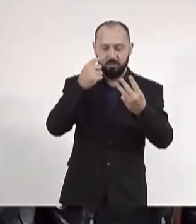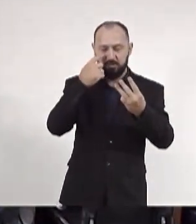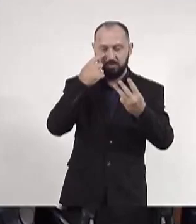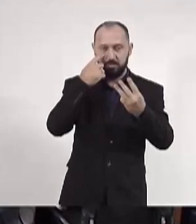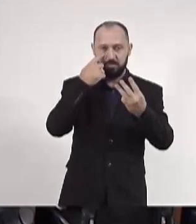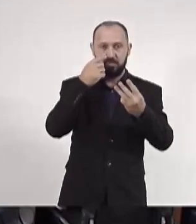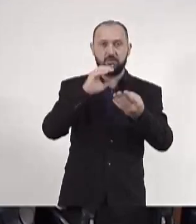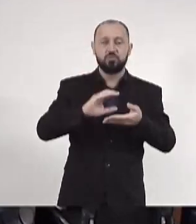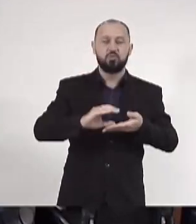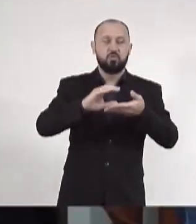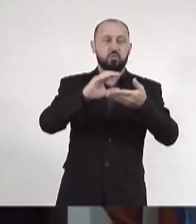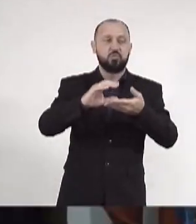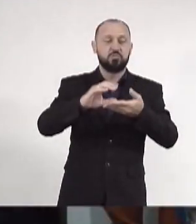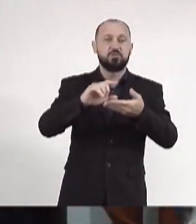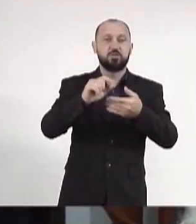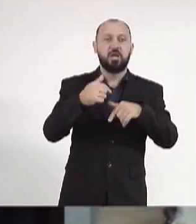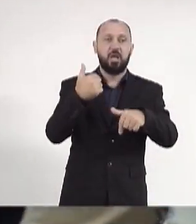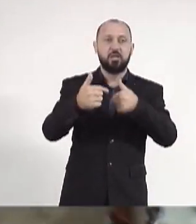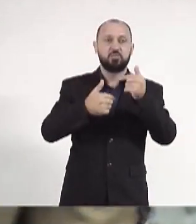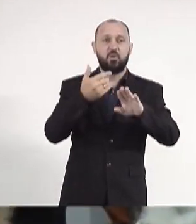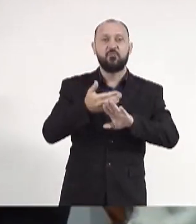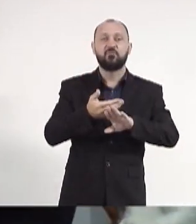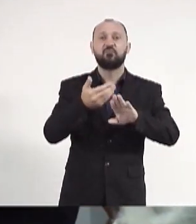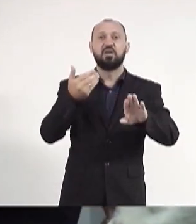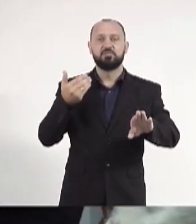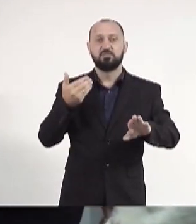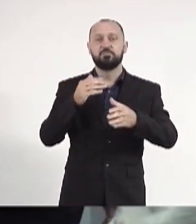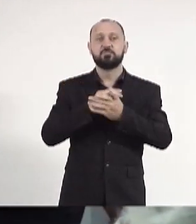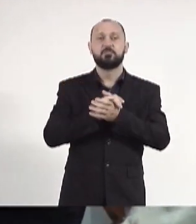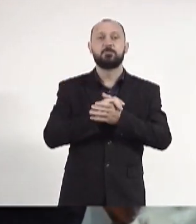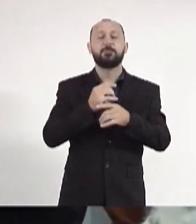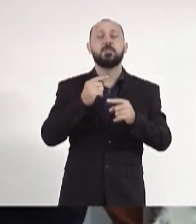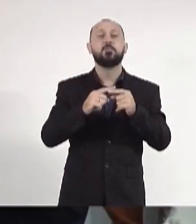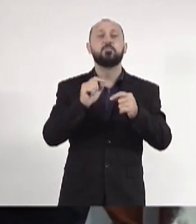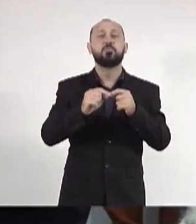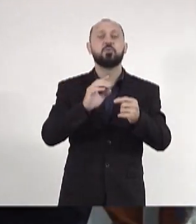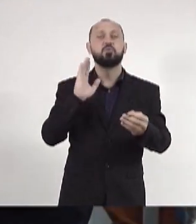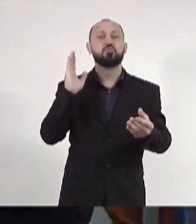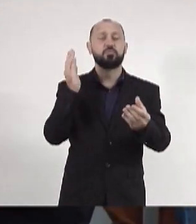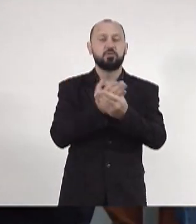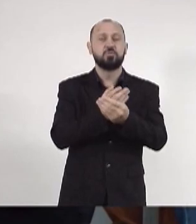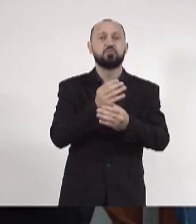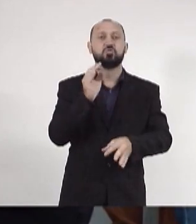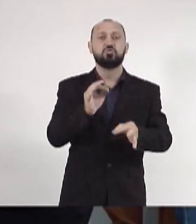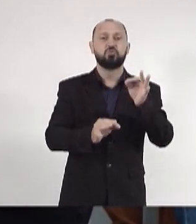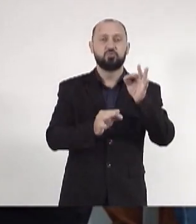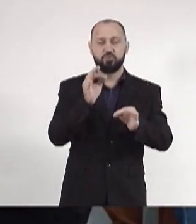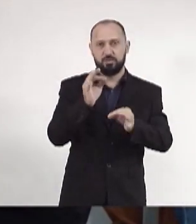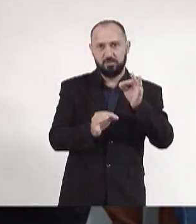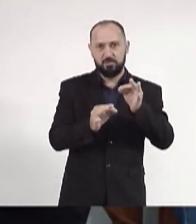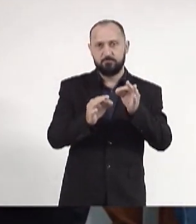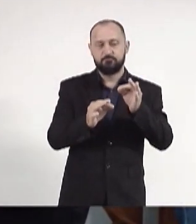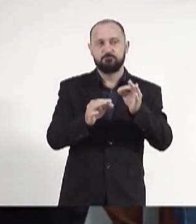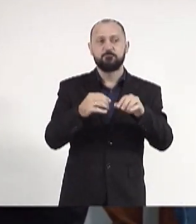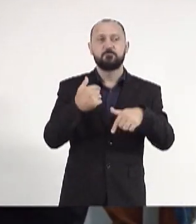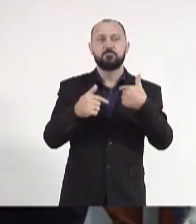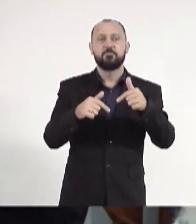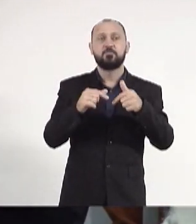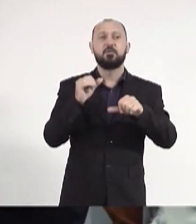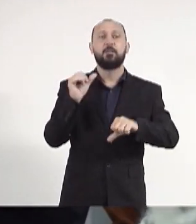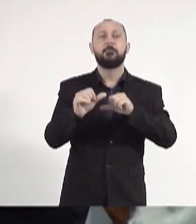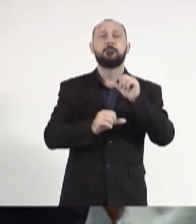Tribunal de Contas afastados de suas atividades por força dos processos judiciais que tratam